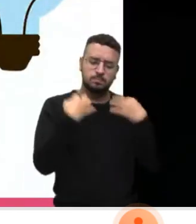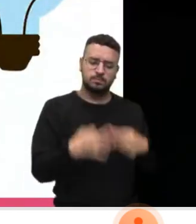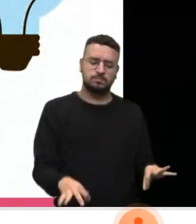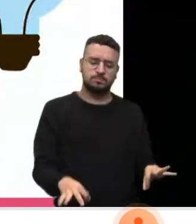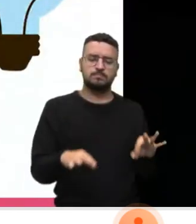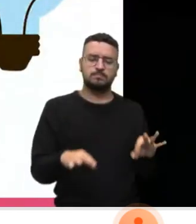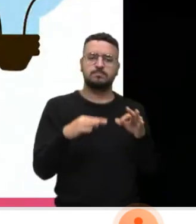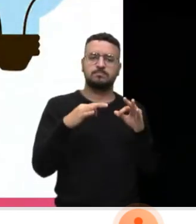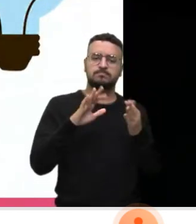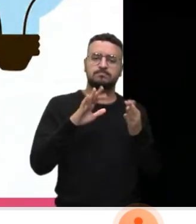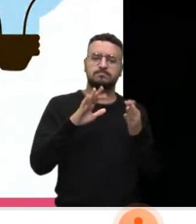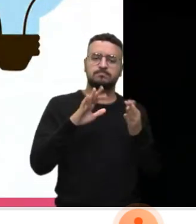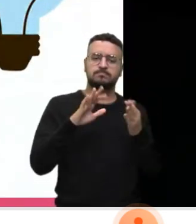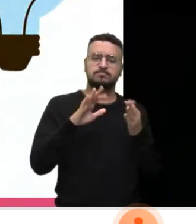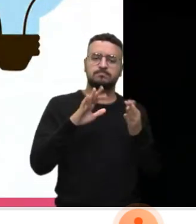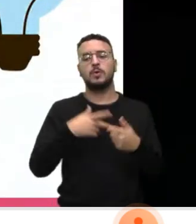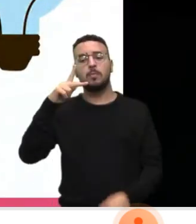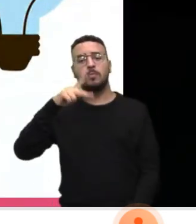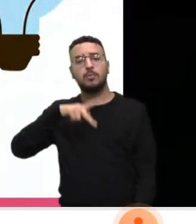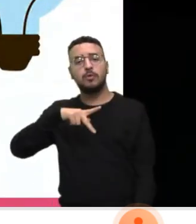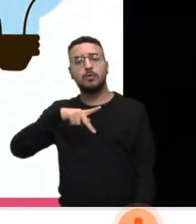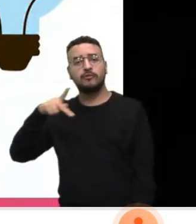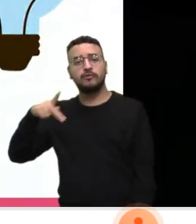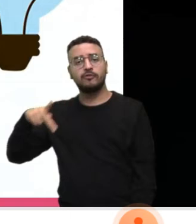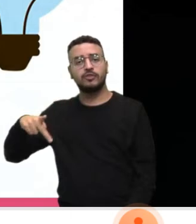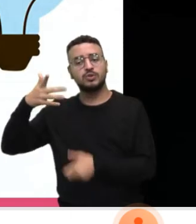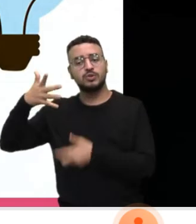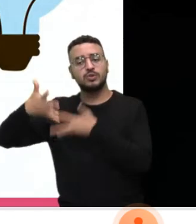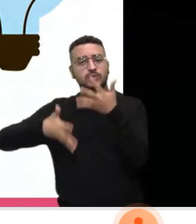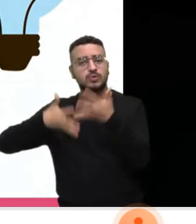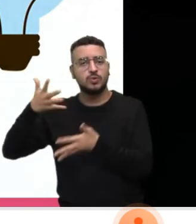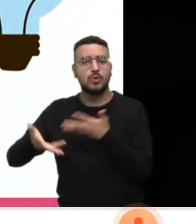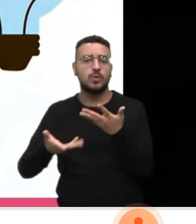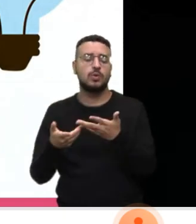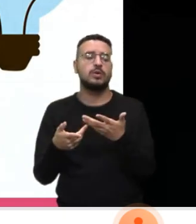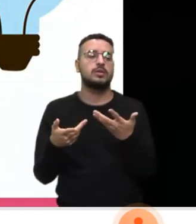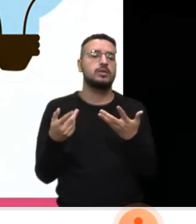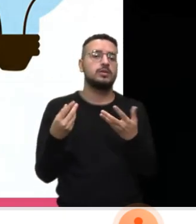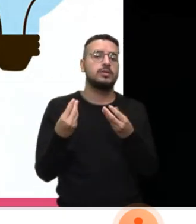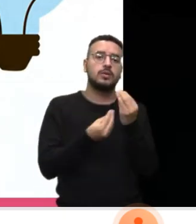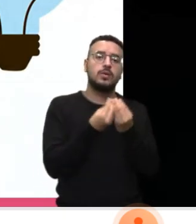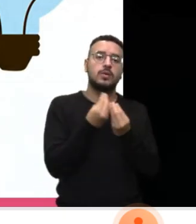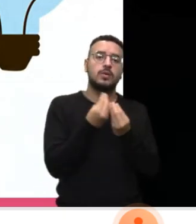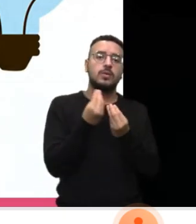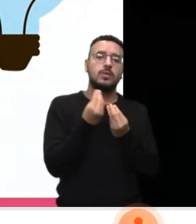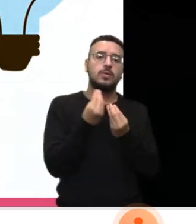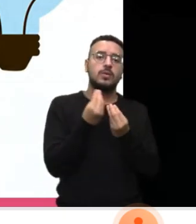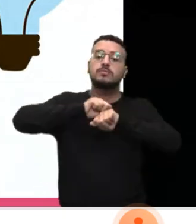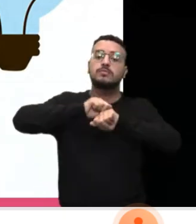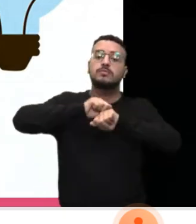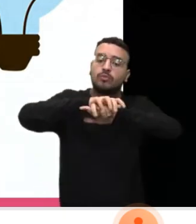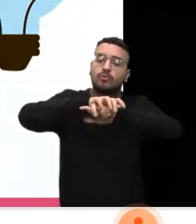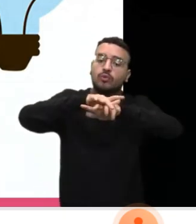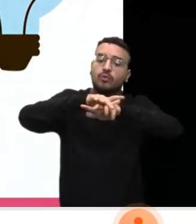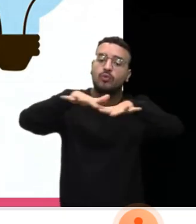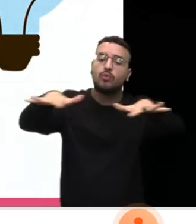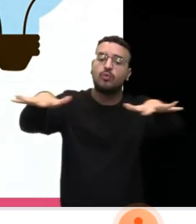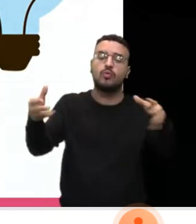de Libras, a difusão da Libras, como que acontece, não é? Quais são